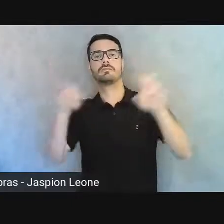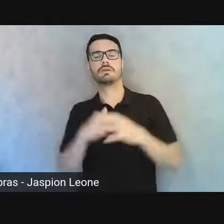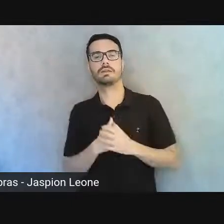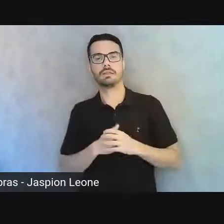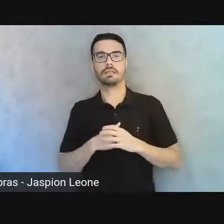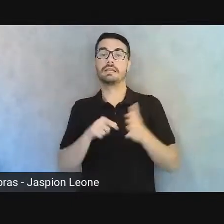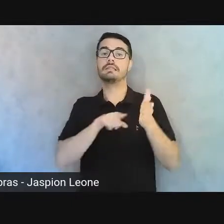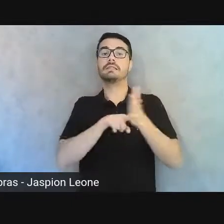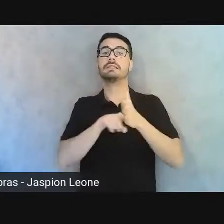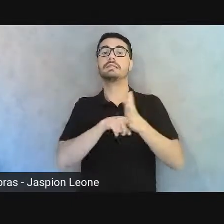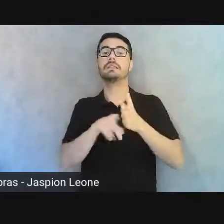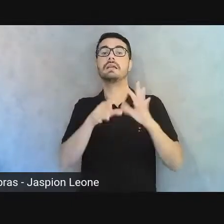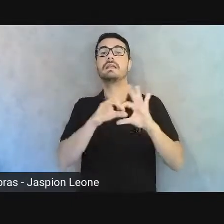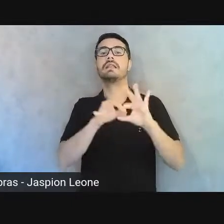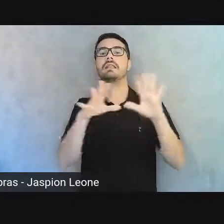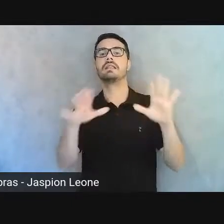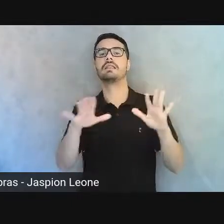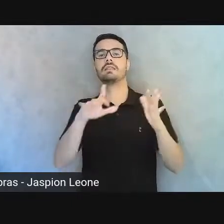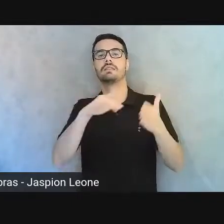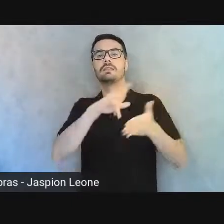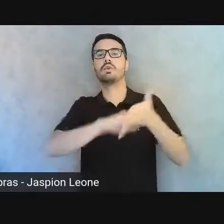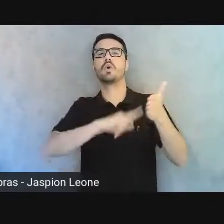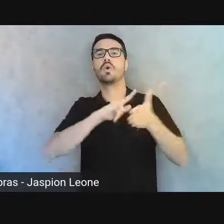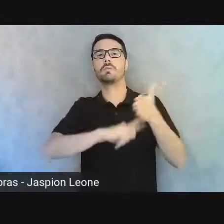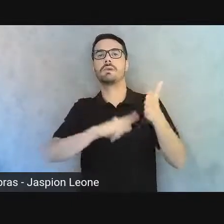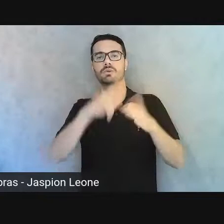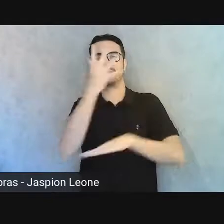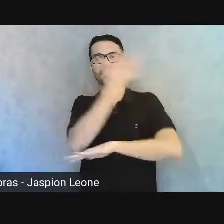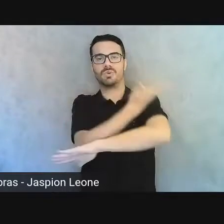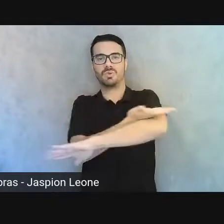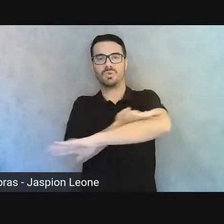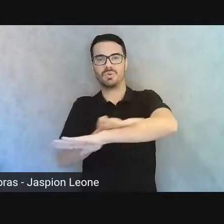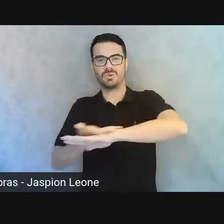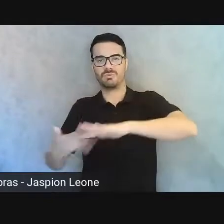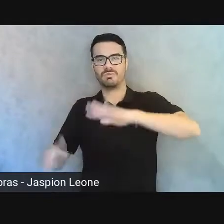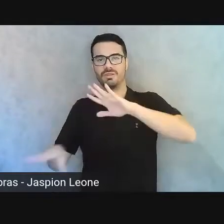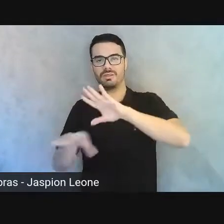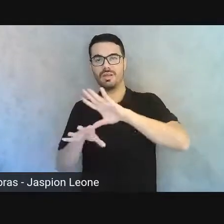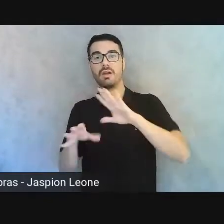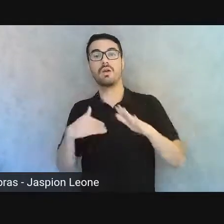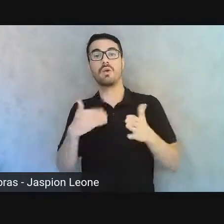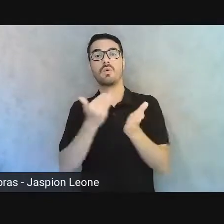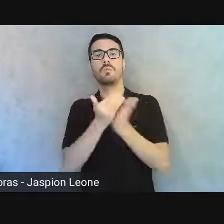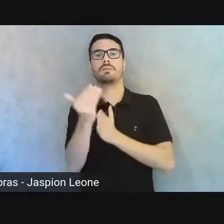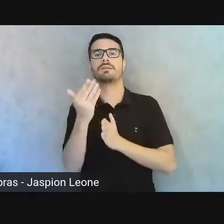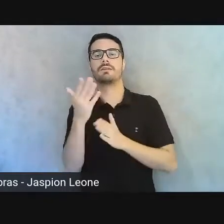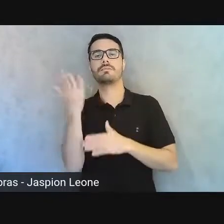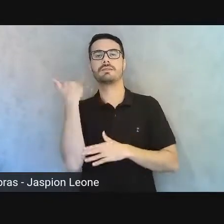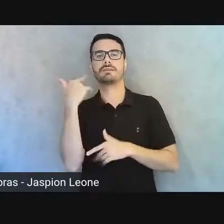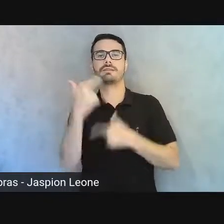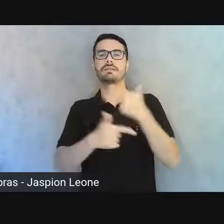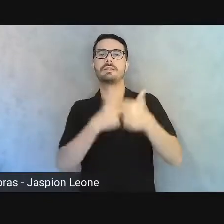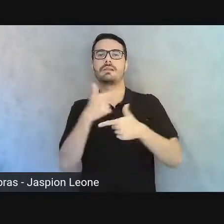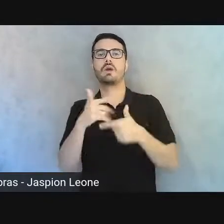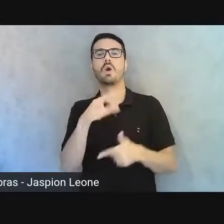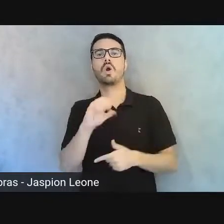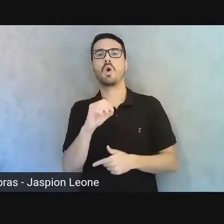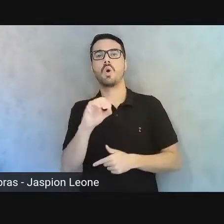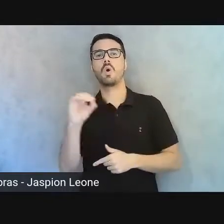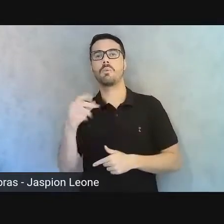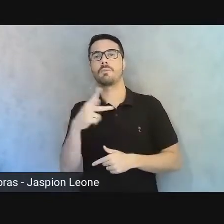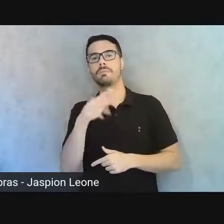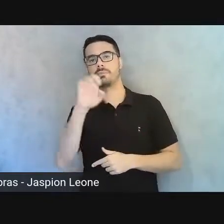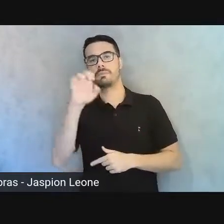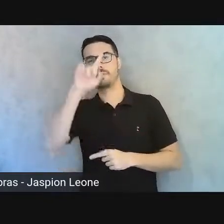vida há bastante tempo, como foi falado no início no meu currículo. Eu comecei trabalhando como analista ambiental na Copel, que é a Companhia